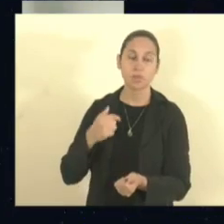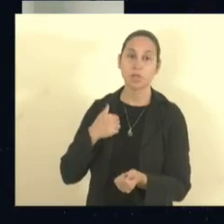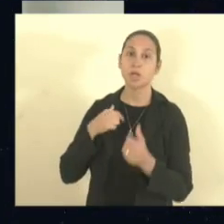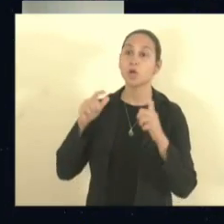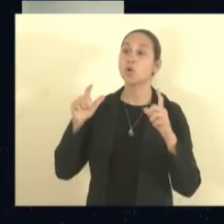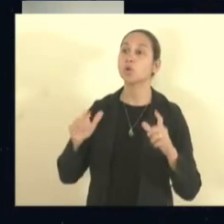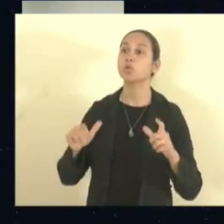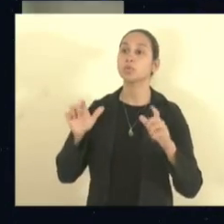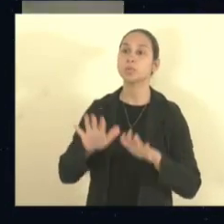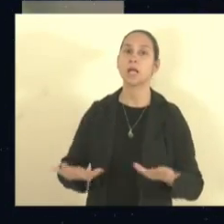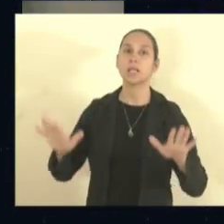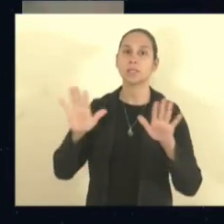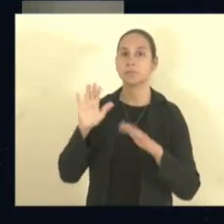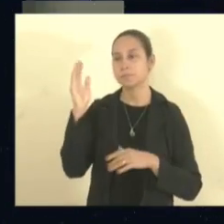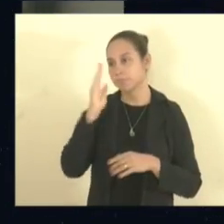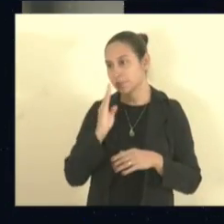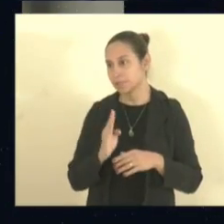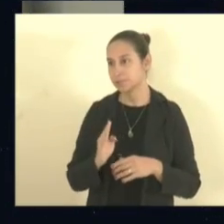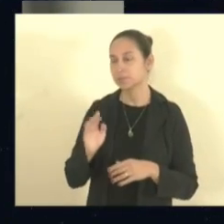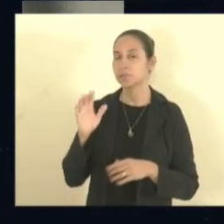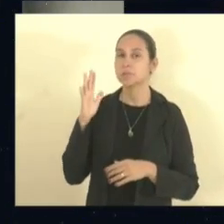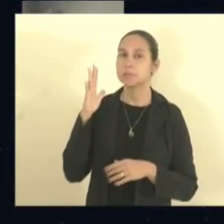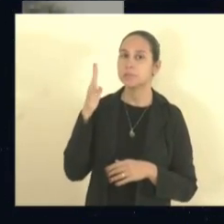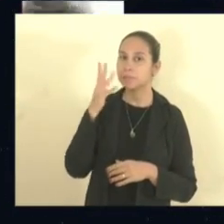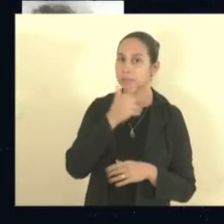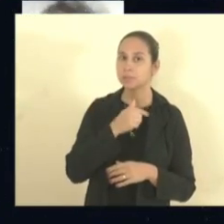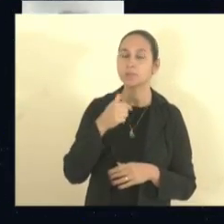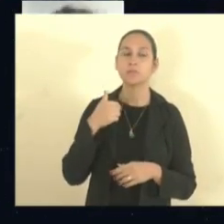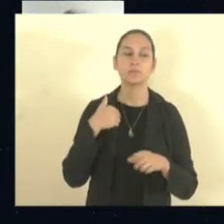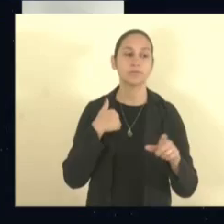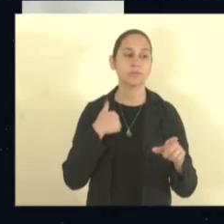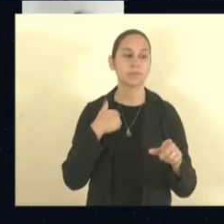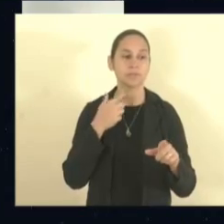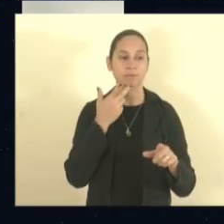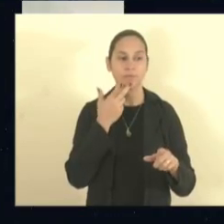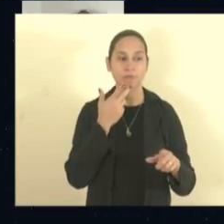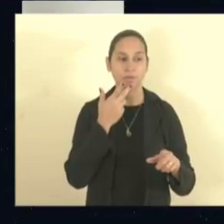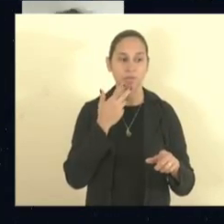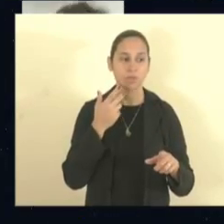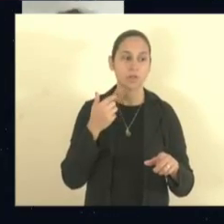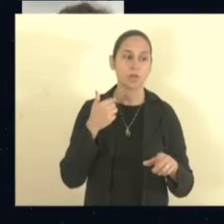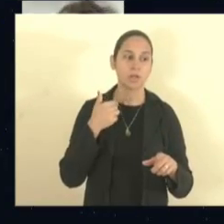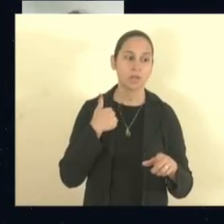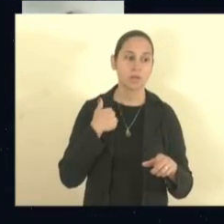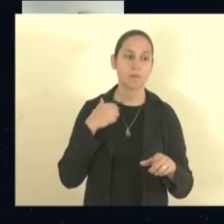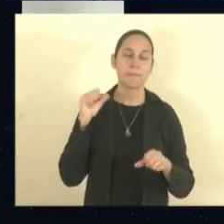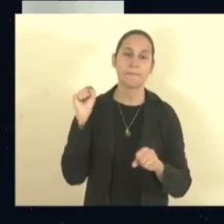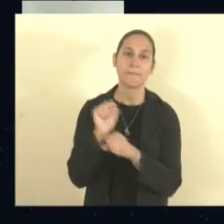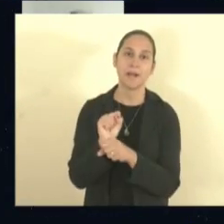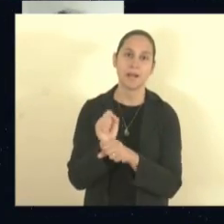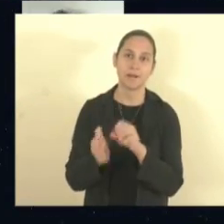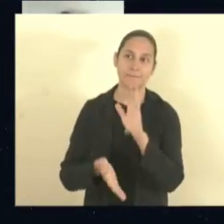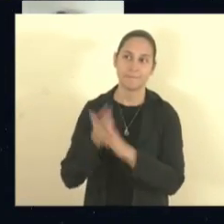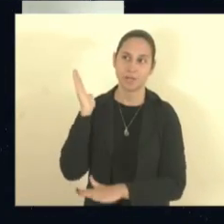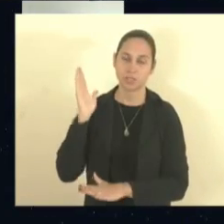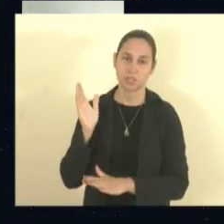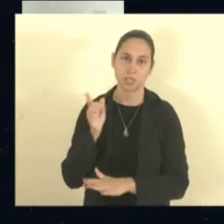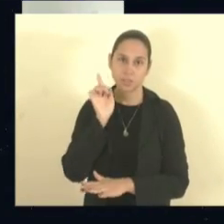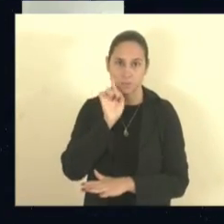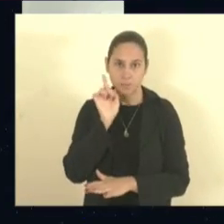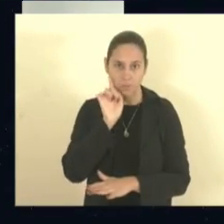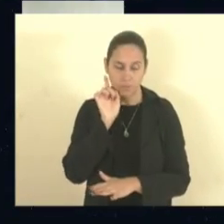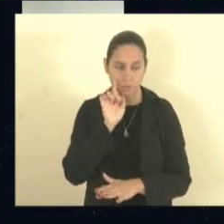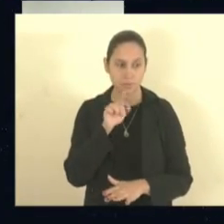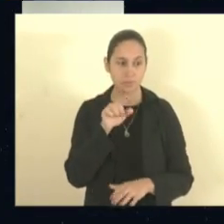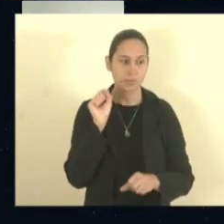no Brasil, o senhor falou para me parar de ir para os Estados Unidos. O senhor viajou muito mais do que eu nesse mandato que eu.